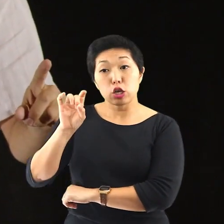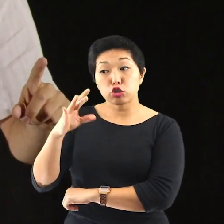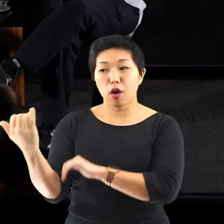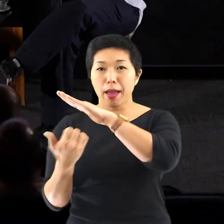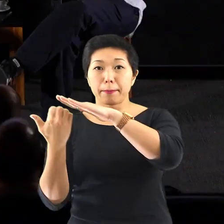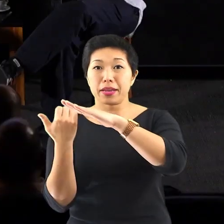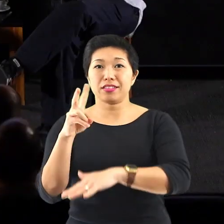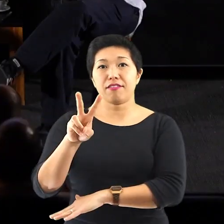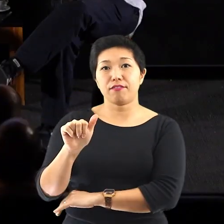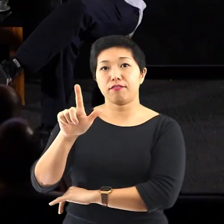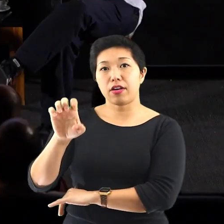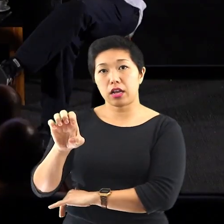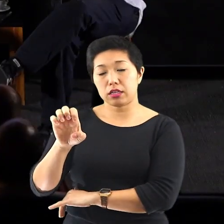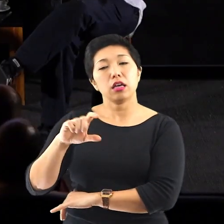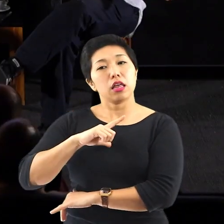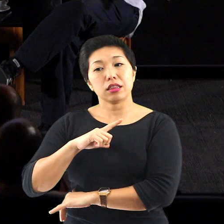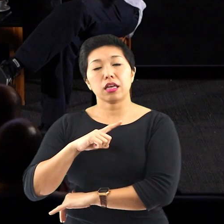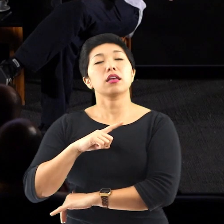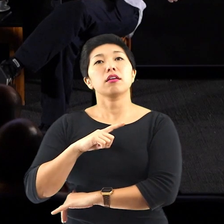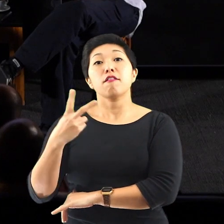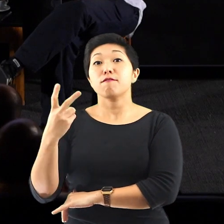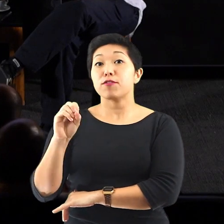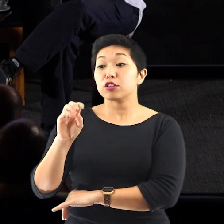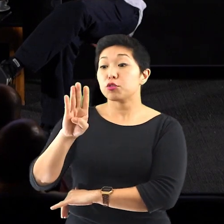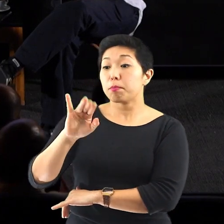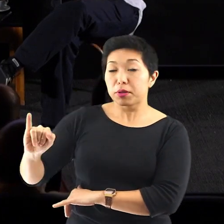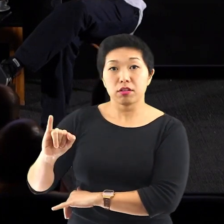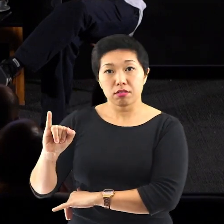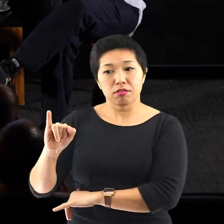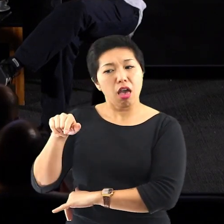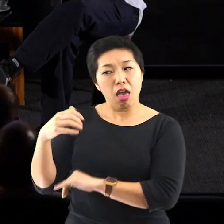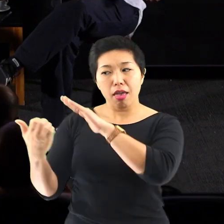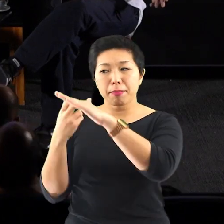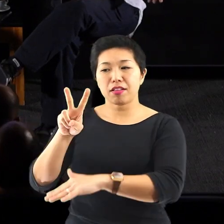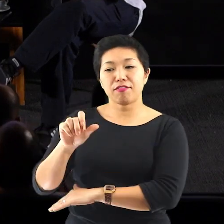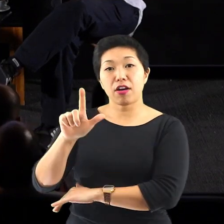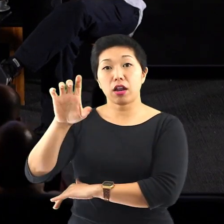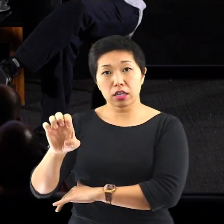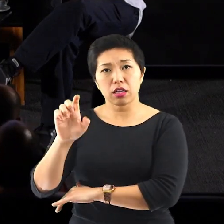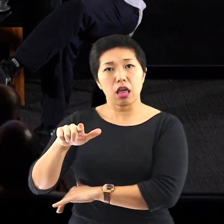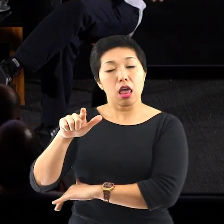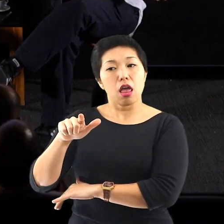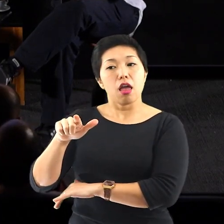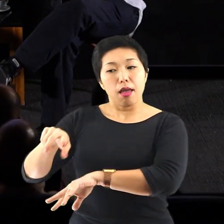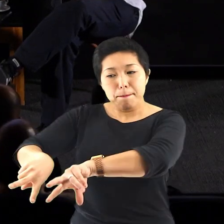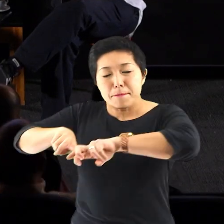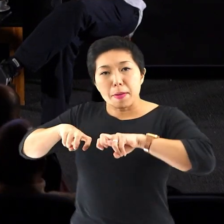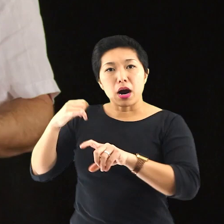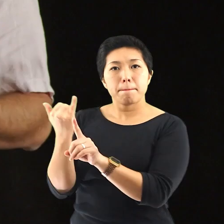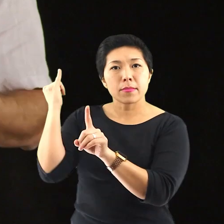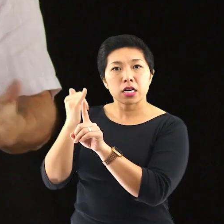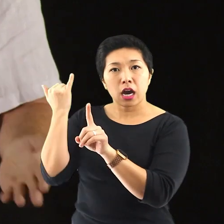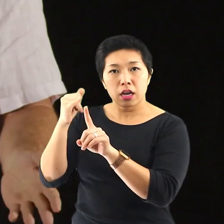bilhões. 20 bilhões. Isso tem a ver com a própria amostra ecofalante. A Vale é uma mineradora, uma das maiores do mundo, né? Tem um impacto ambiental